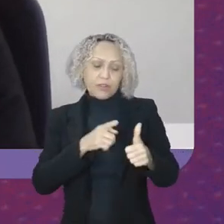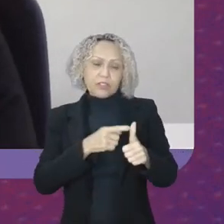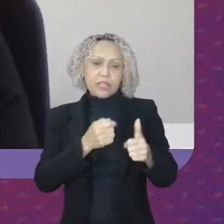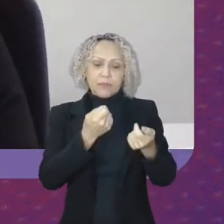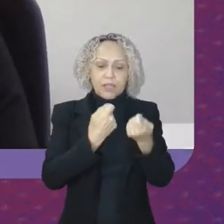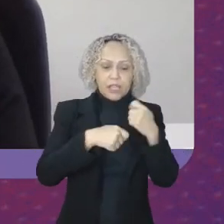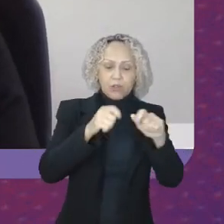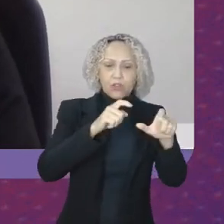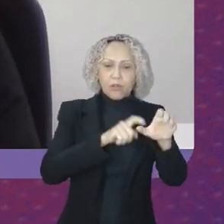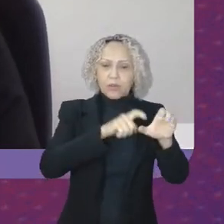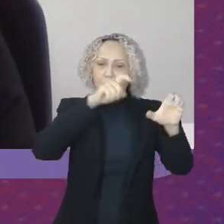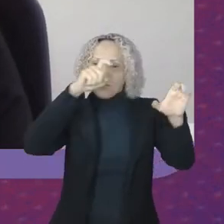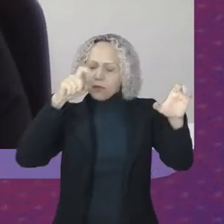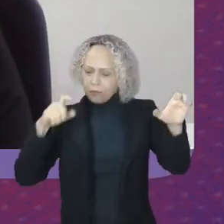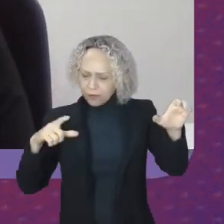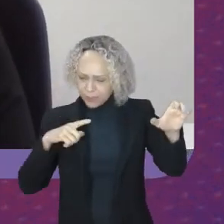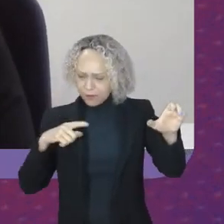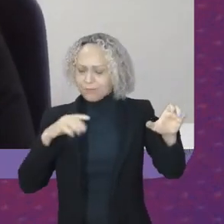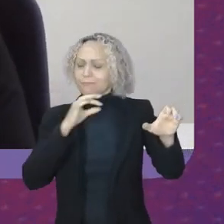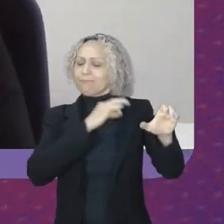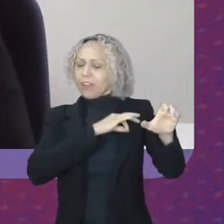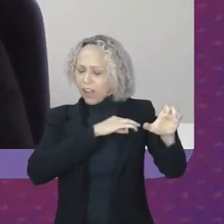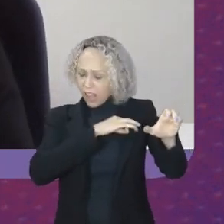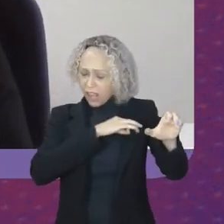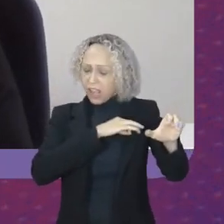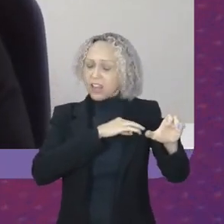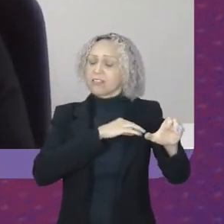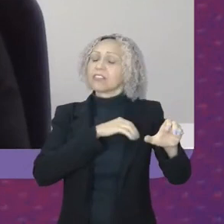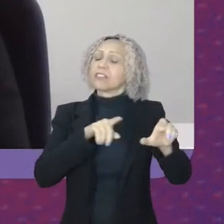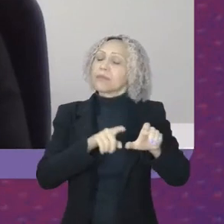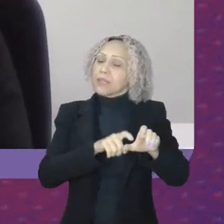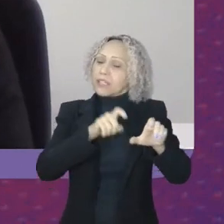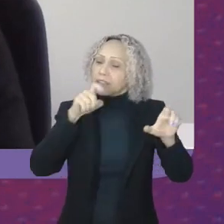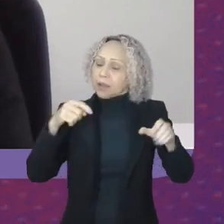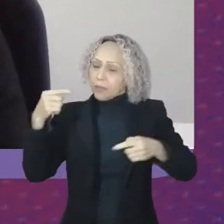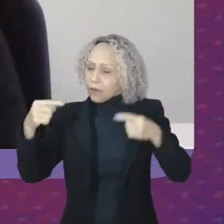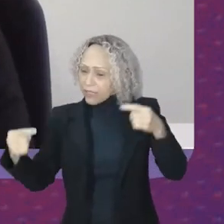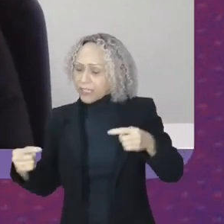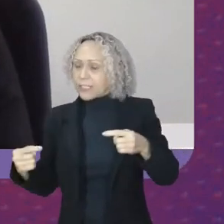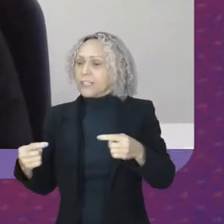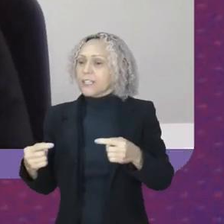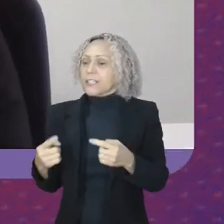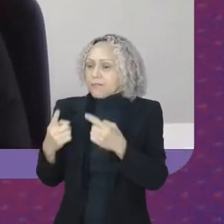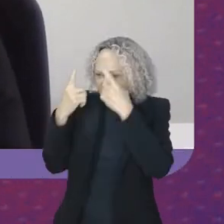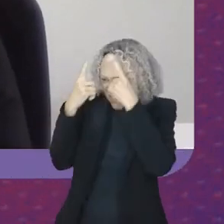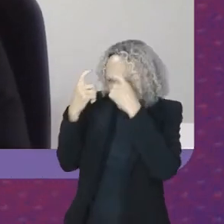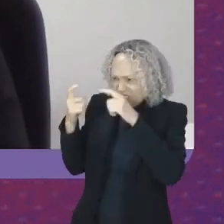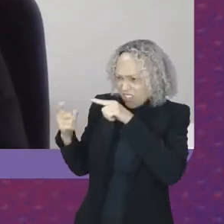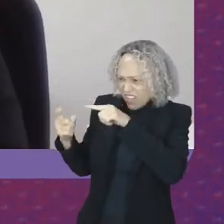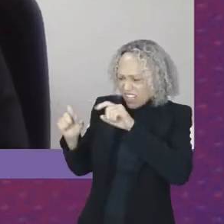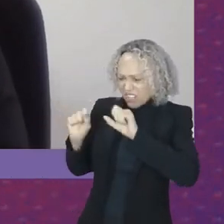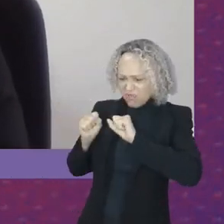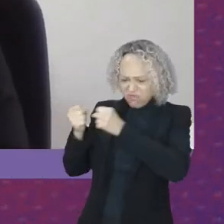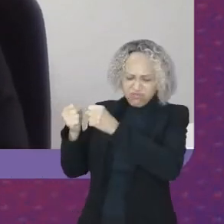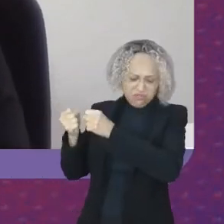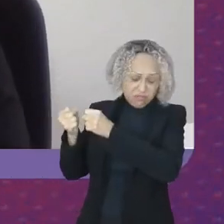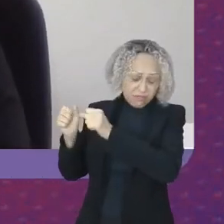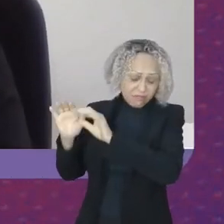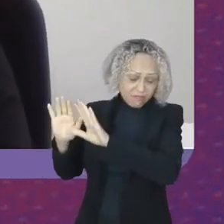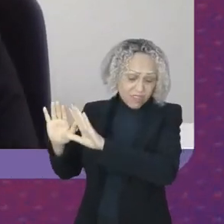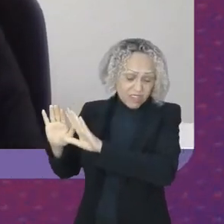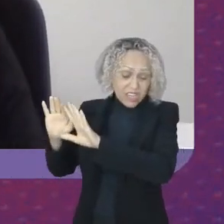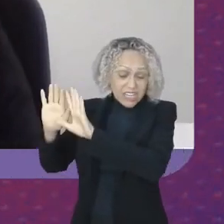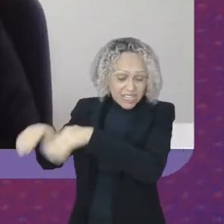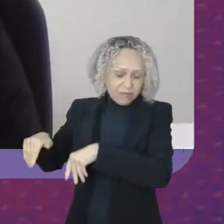na autonomia política, no enfrentamento à violência, para uma vida com dignidade, com respeito e